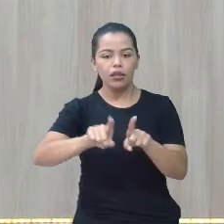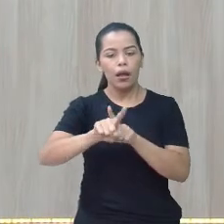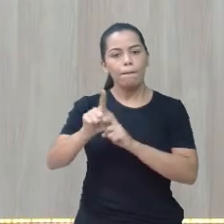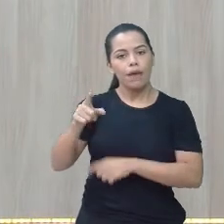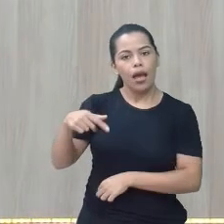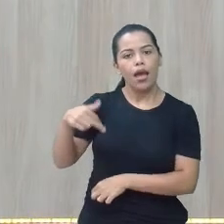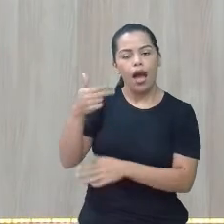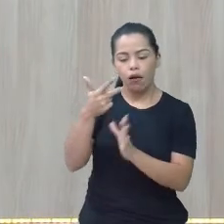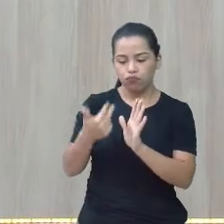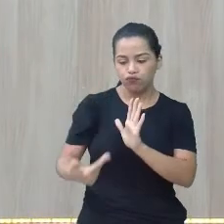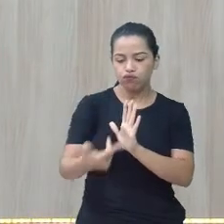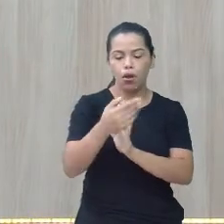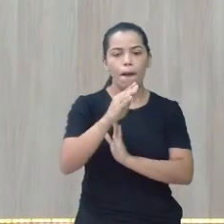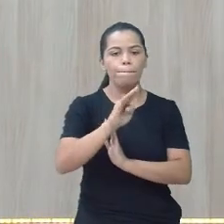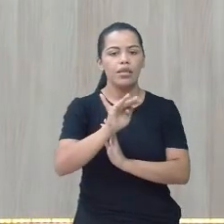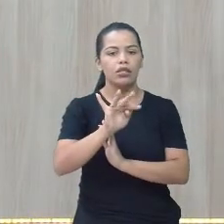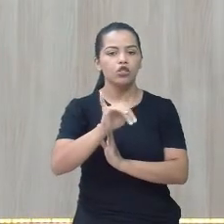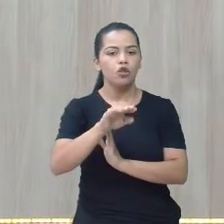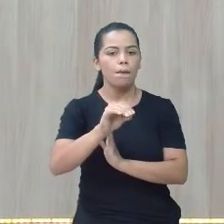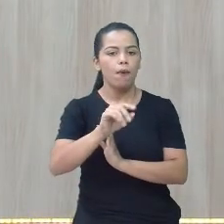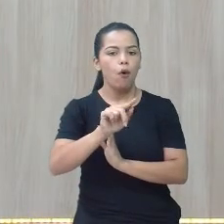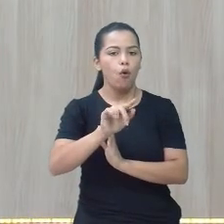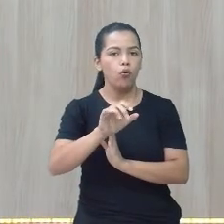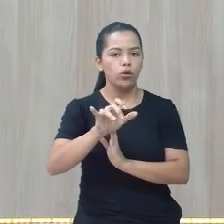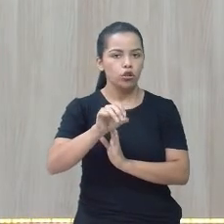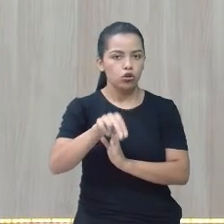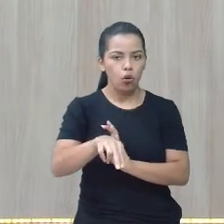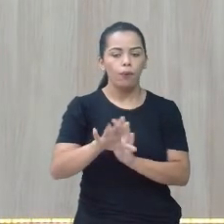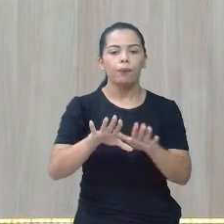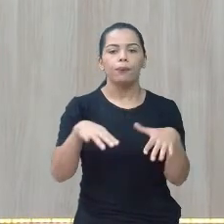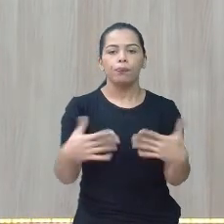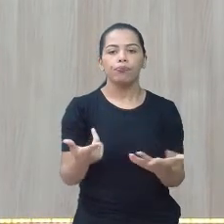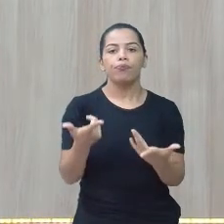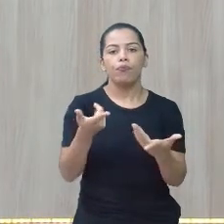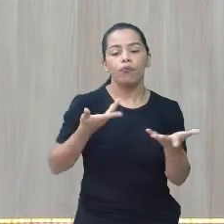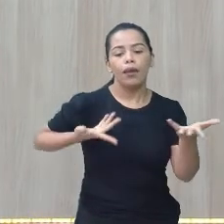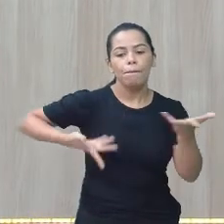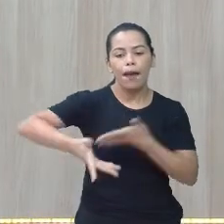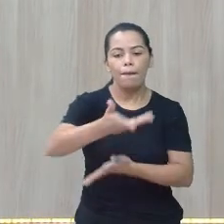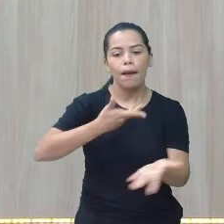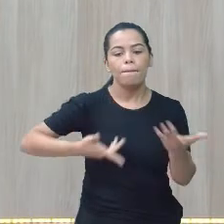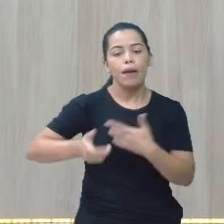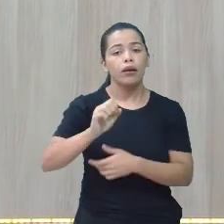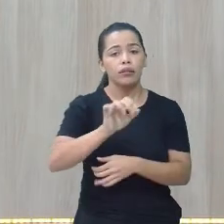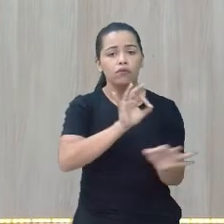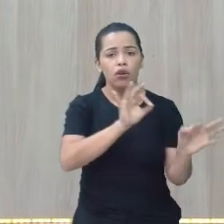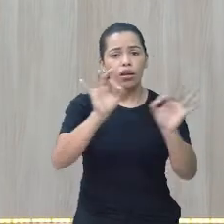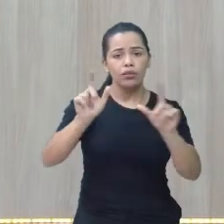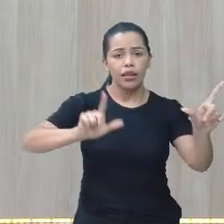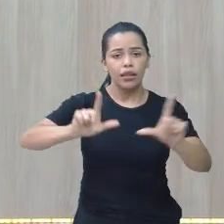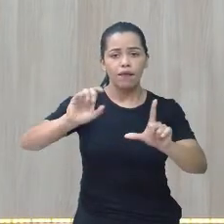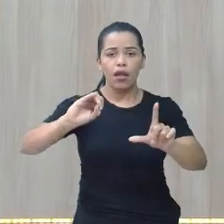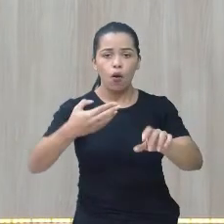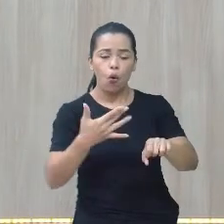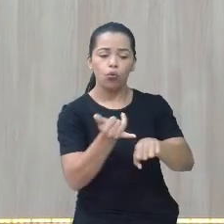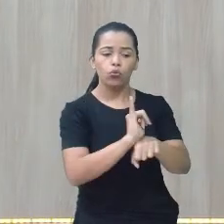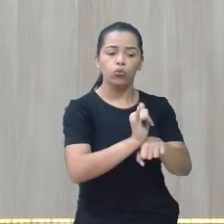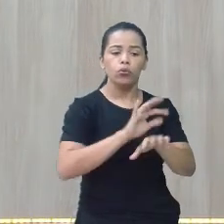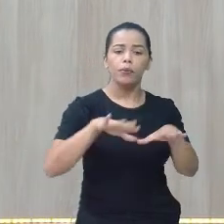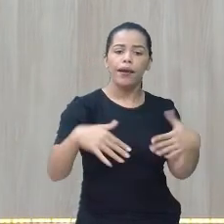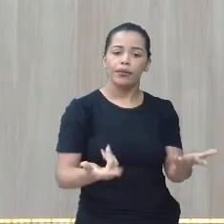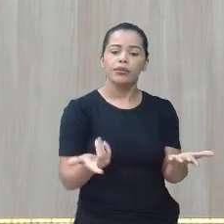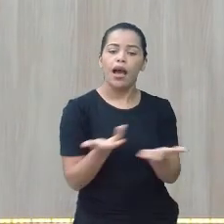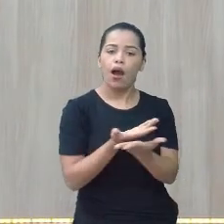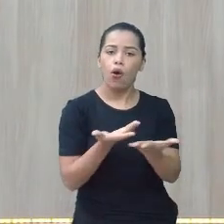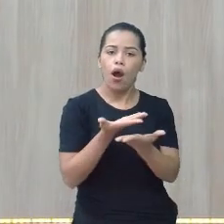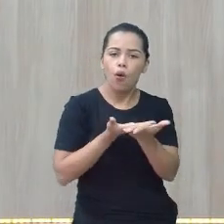bom? Falando um pouco agora da questão da interação, né? Se você está vendo pela TV, vai ver pelo YouTube, a gente está começando a utilizar o